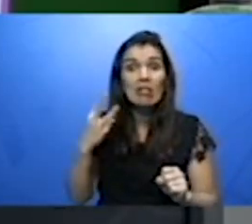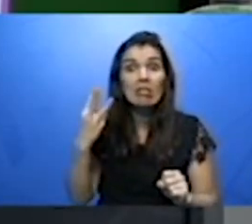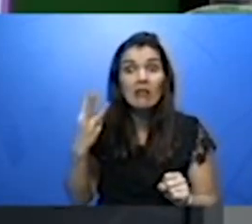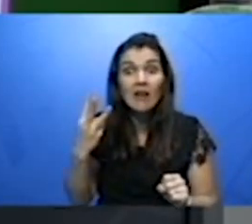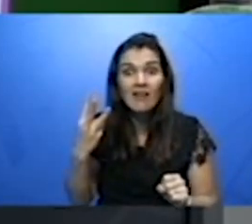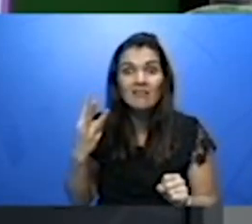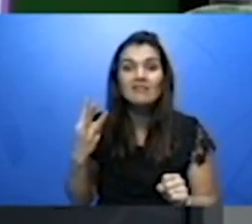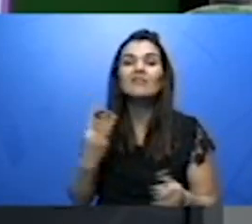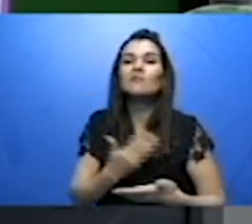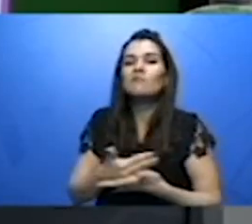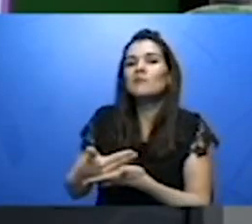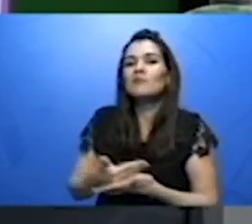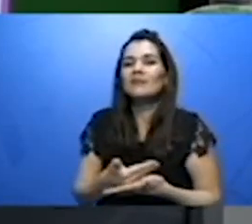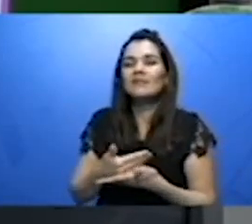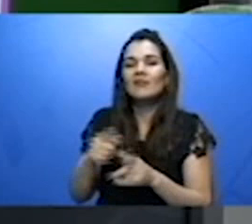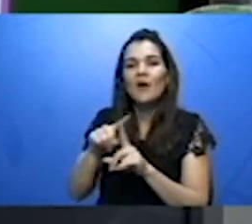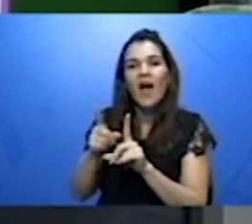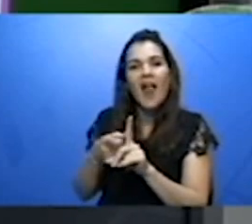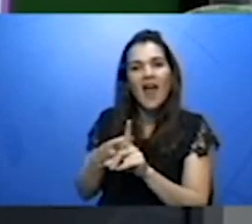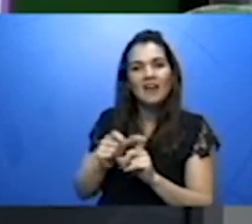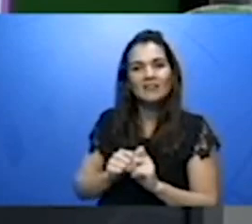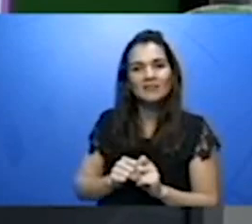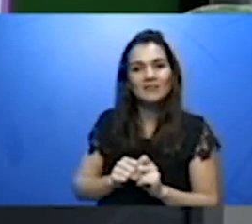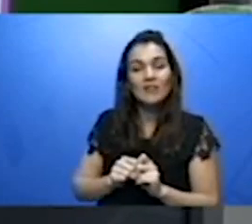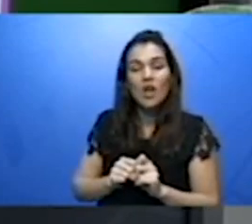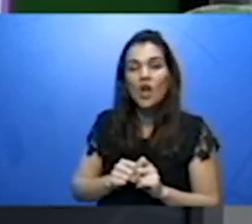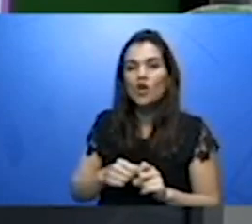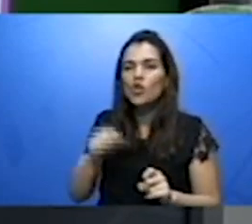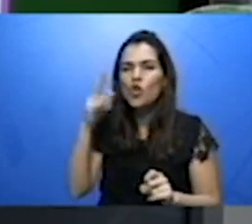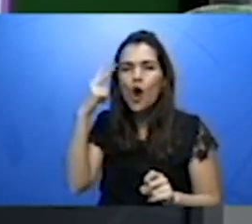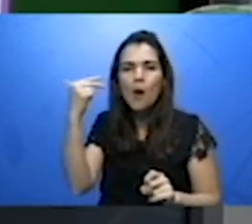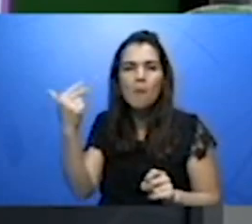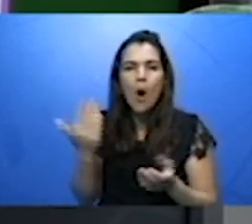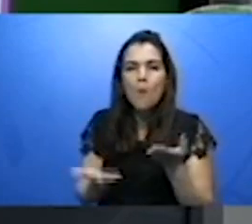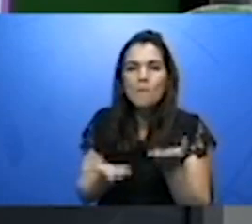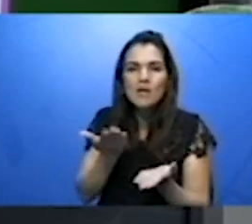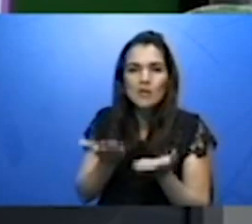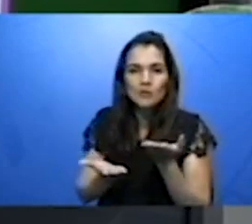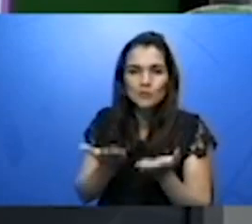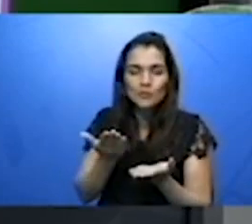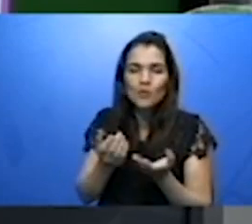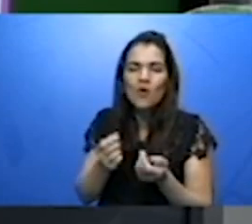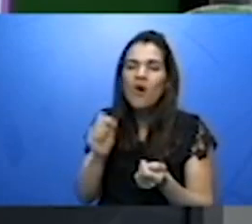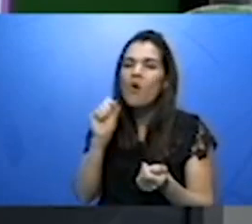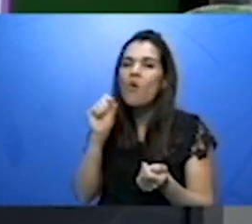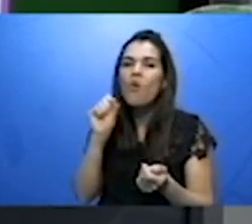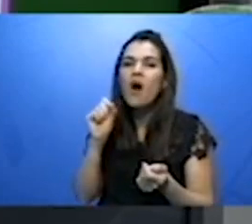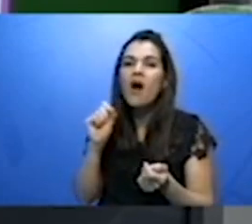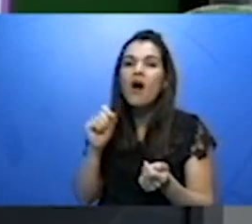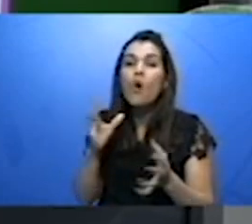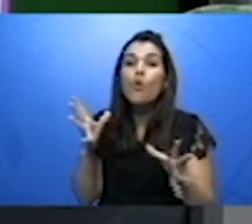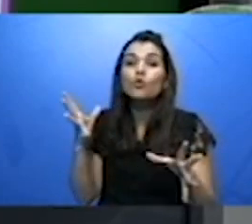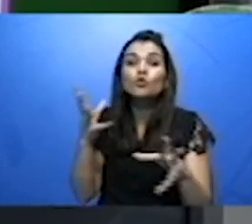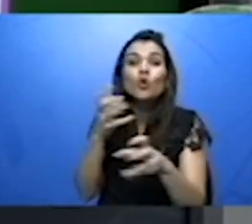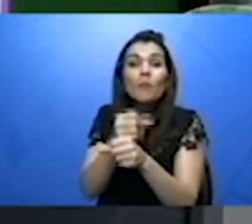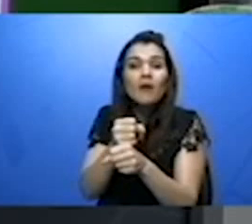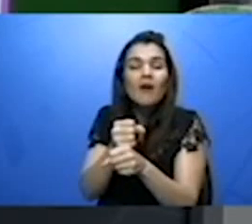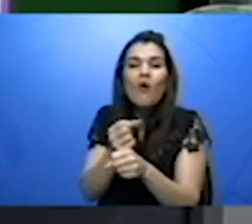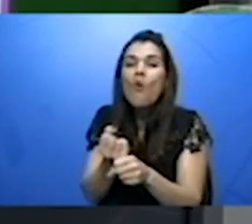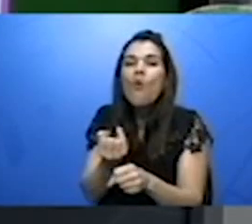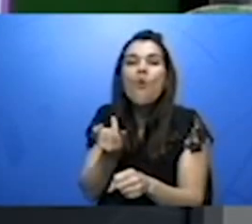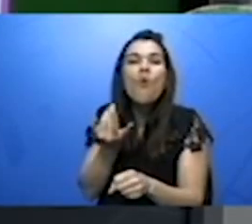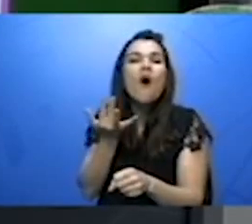de uma vez né Considerando o peso comum dos filhotes Dessa espécie qual seria o peso total